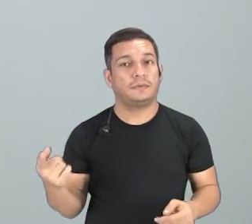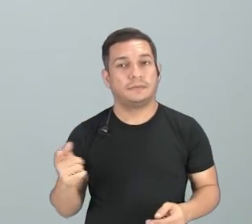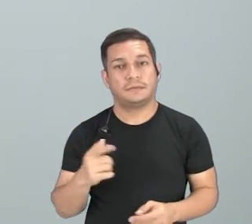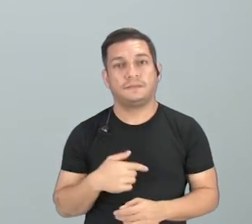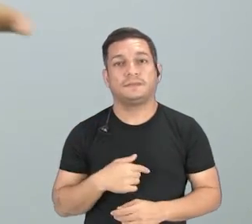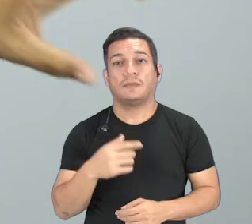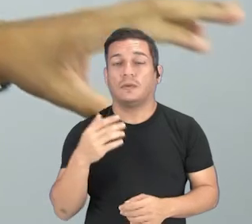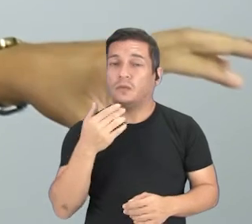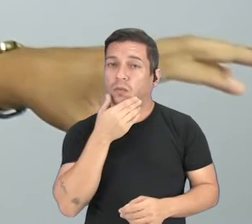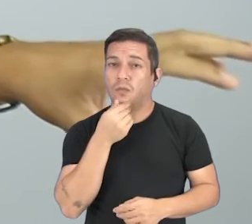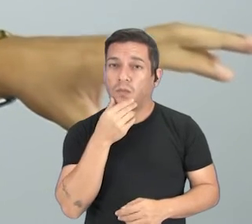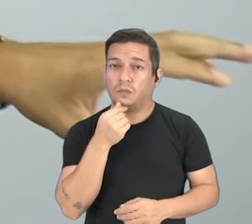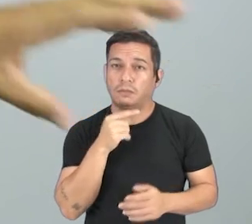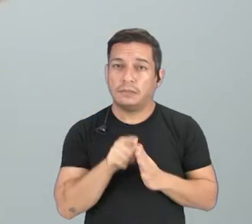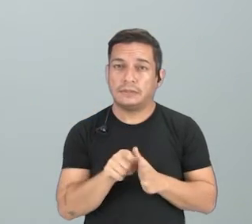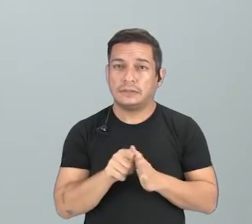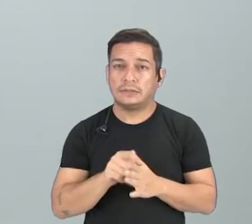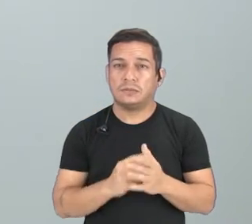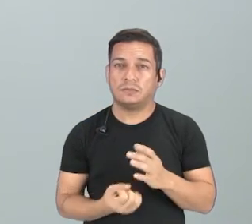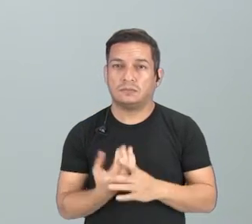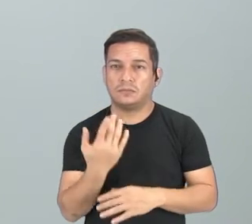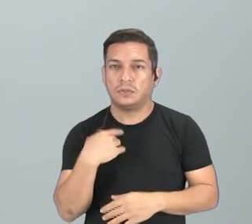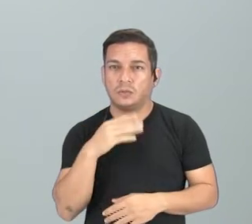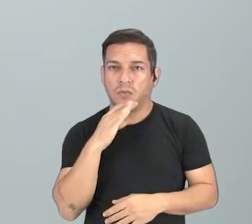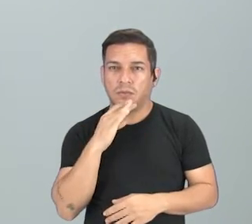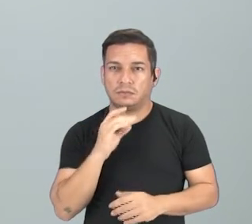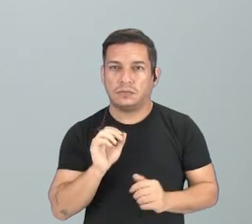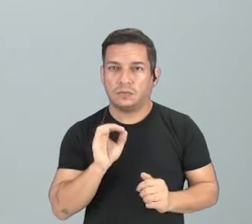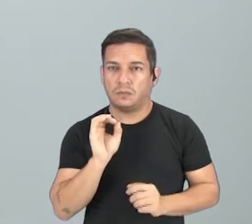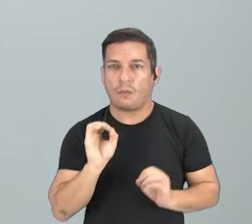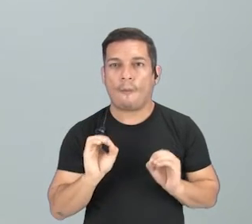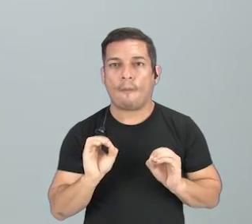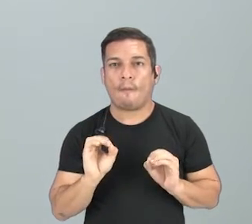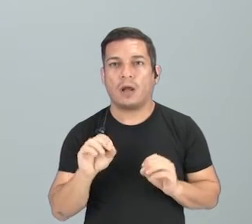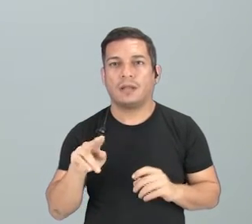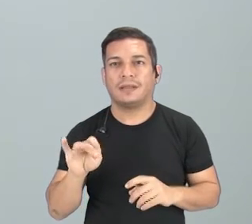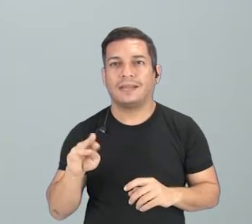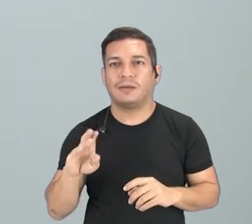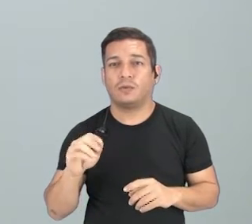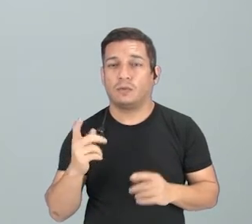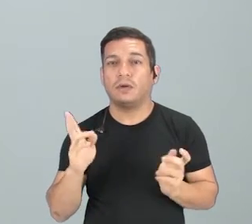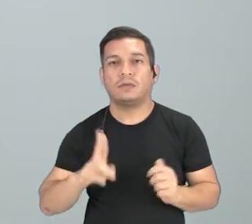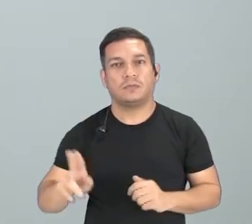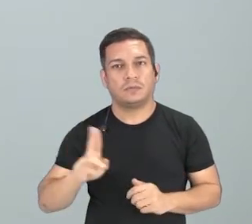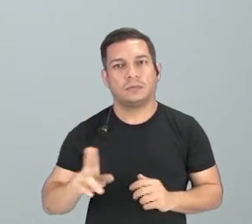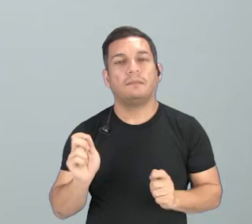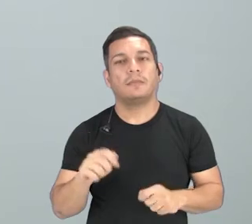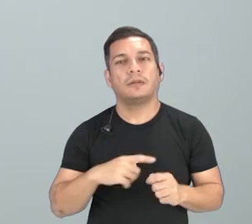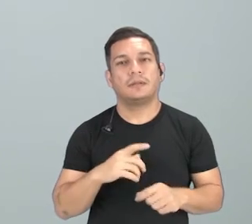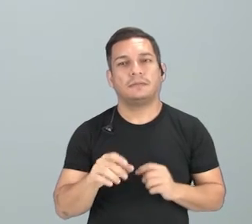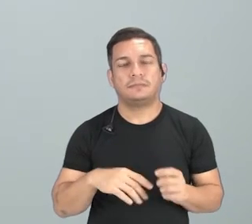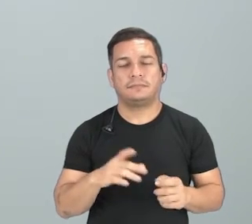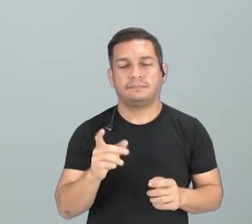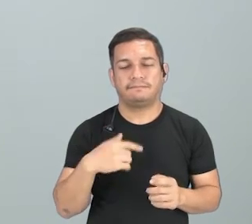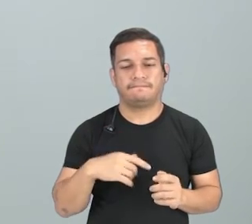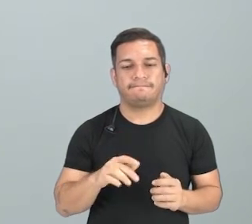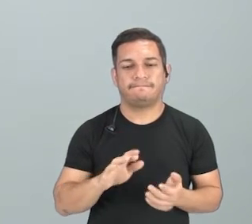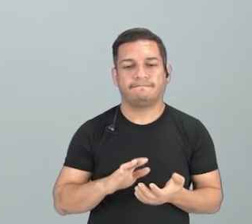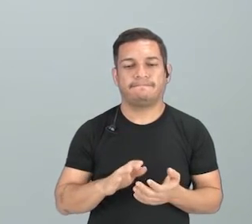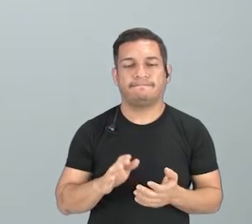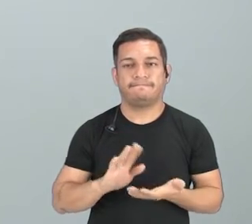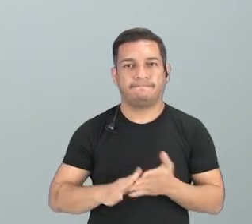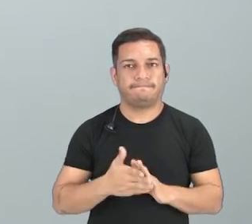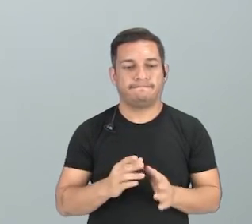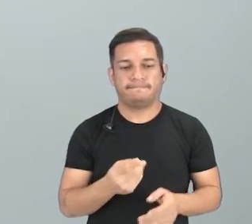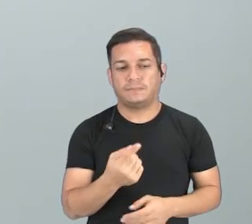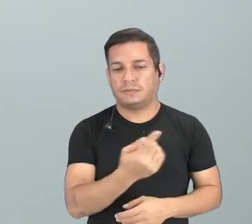dele. Quando o cientista produziu, era um conhecimento neutro. Quando foi usado, pode sim ter deixado de ser neutro, ou nesse caso não